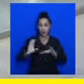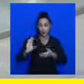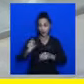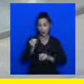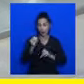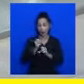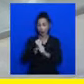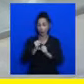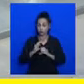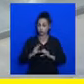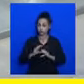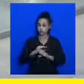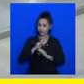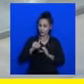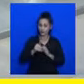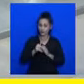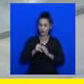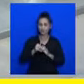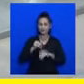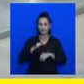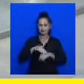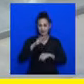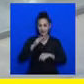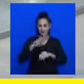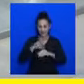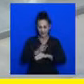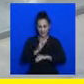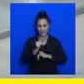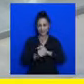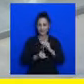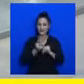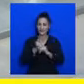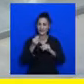ou ainda se o prêmio está acumulado. Tudo isso e muito mais através do site da Caixa.